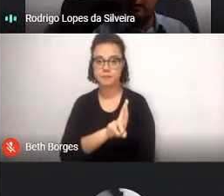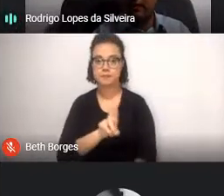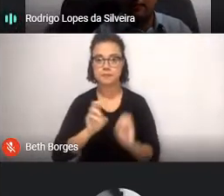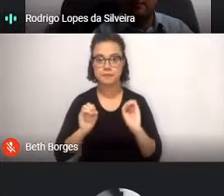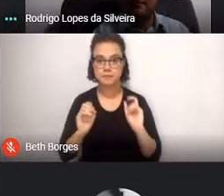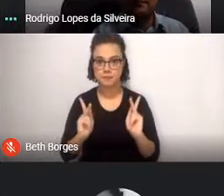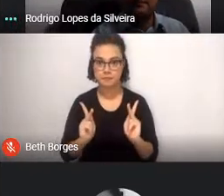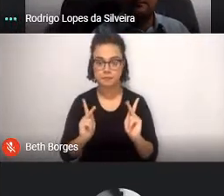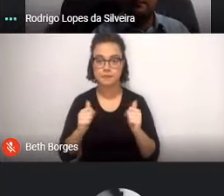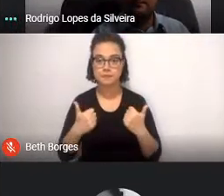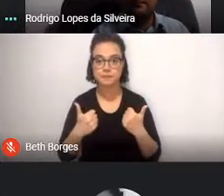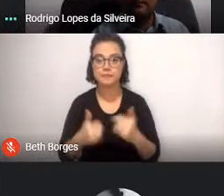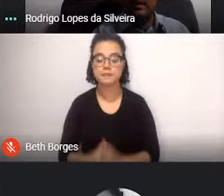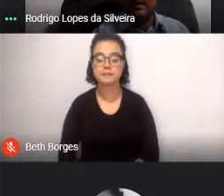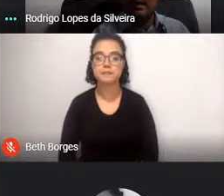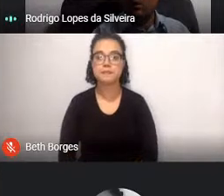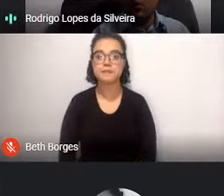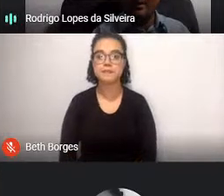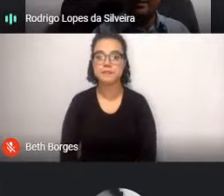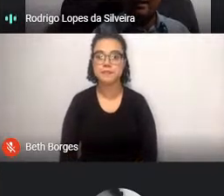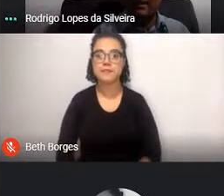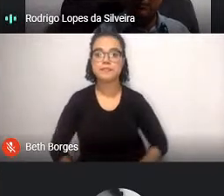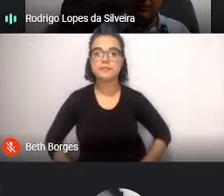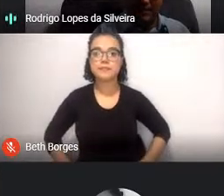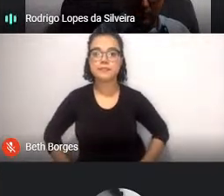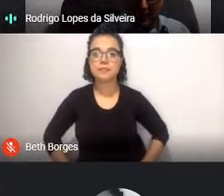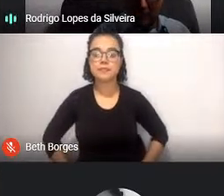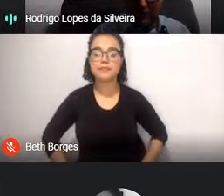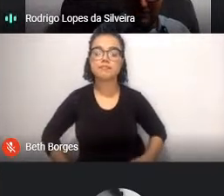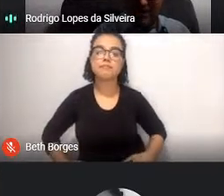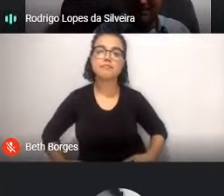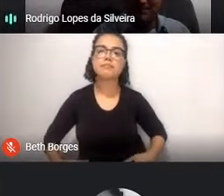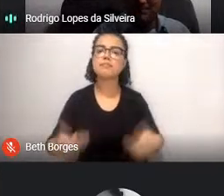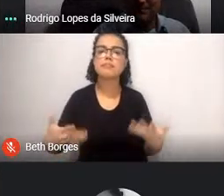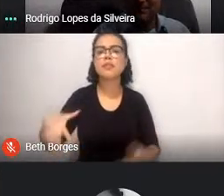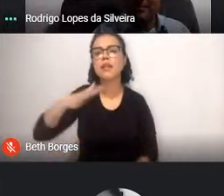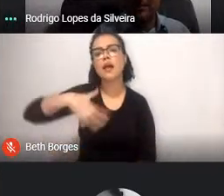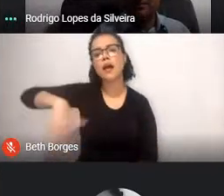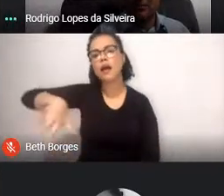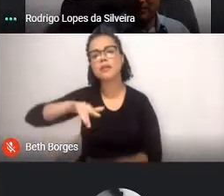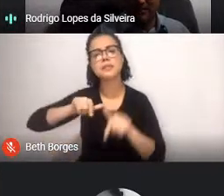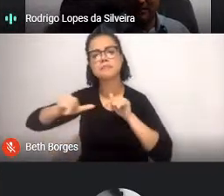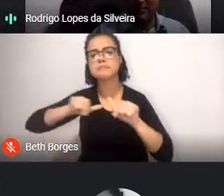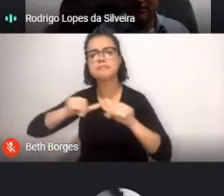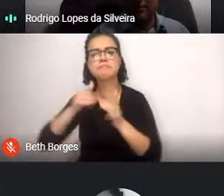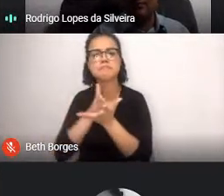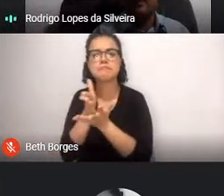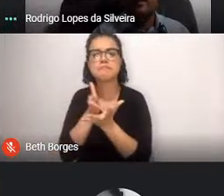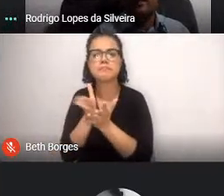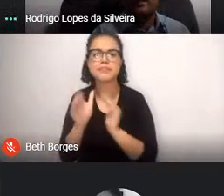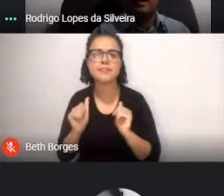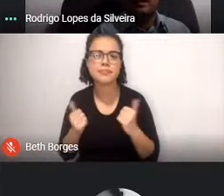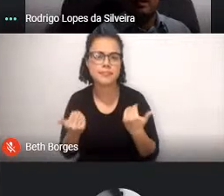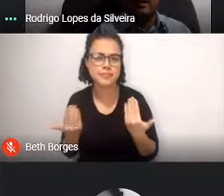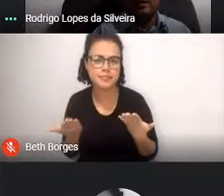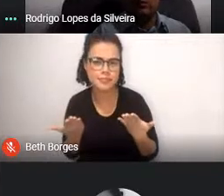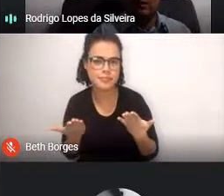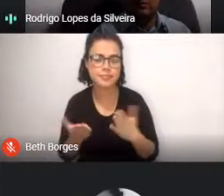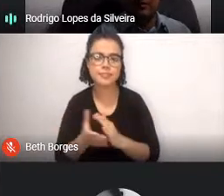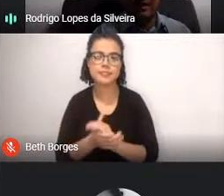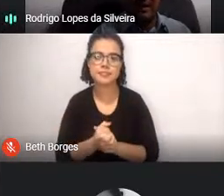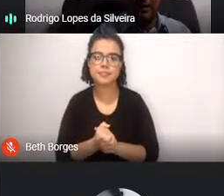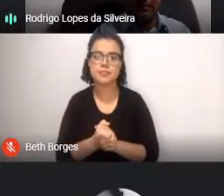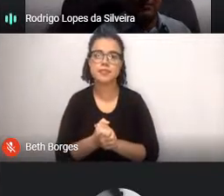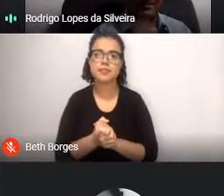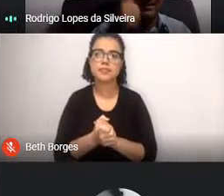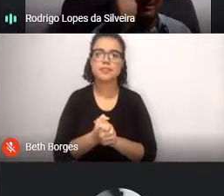passar, Rafael. Em quais campos atuamos, tá? Pode passar, Rafael.